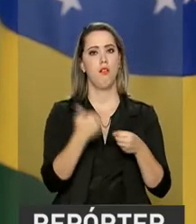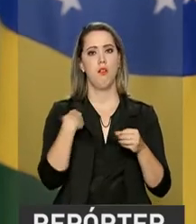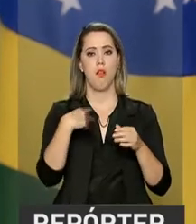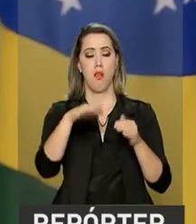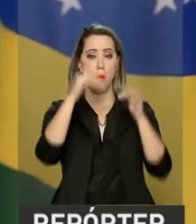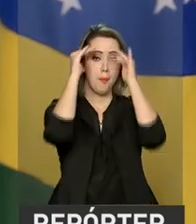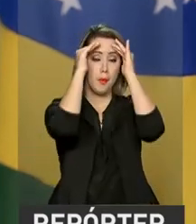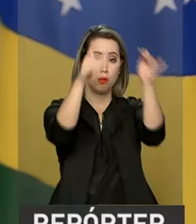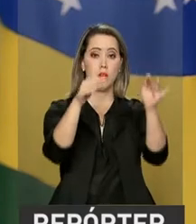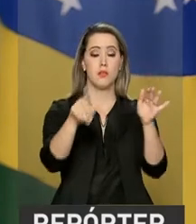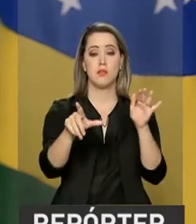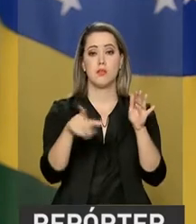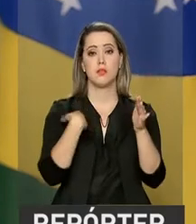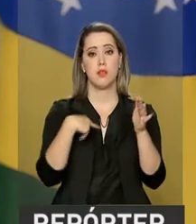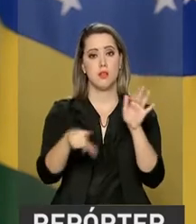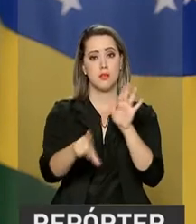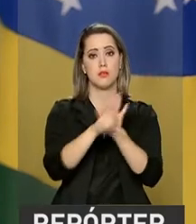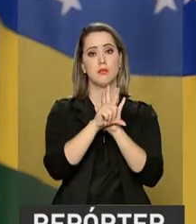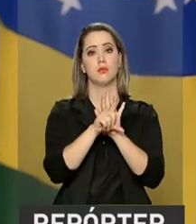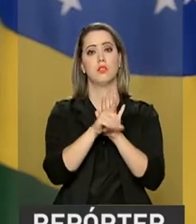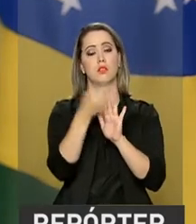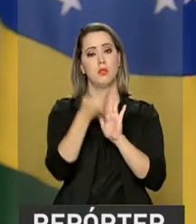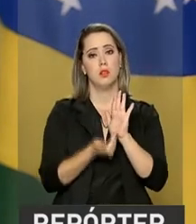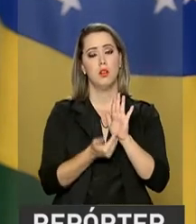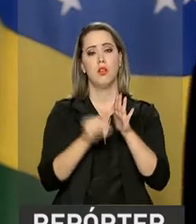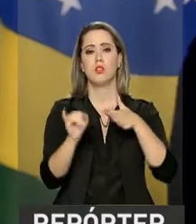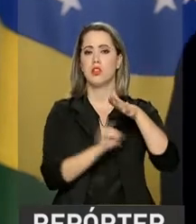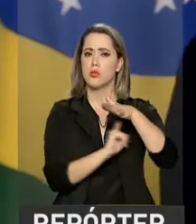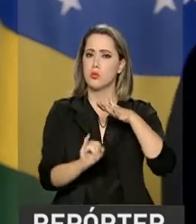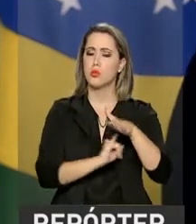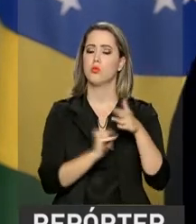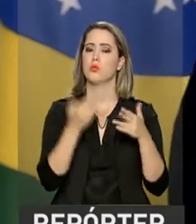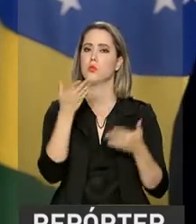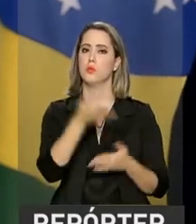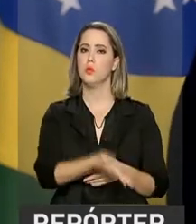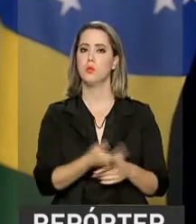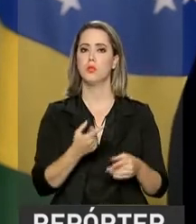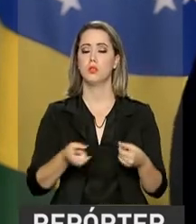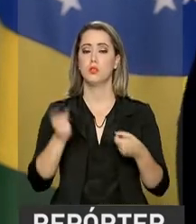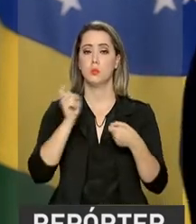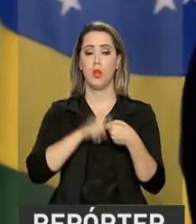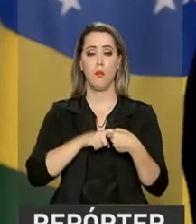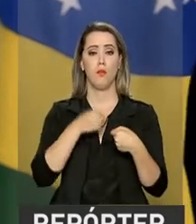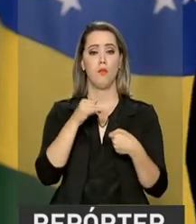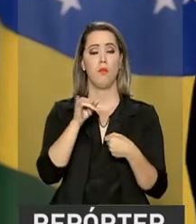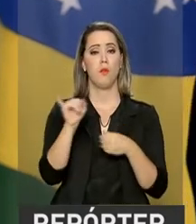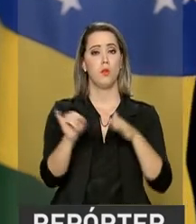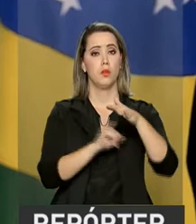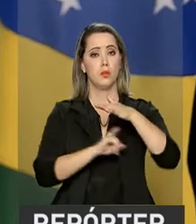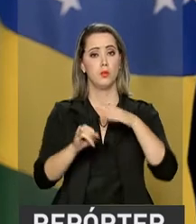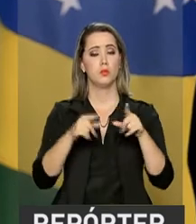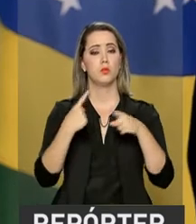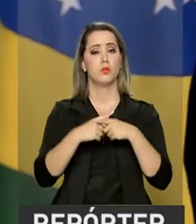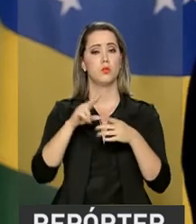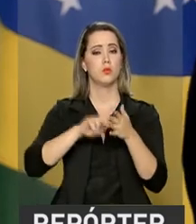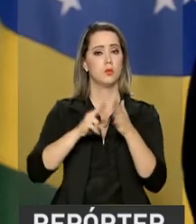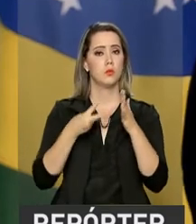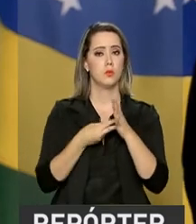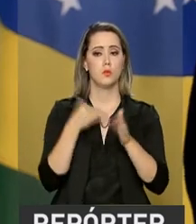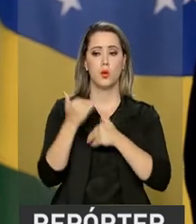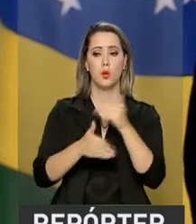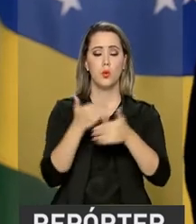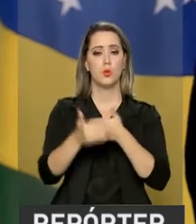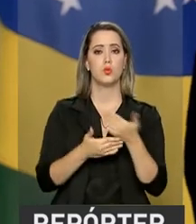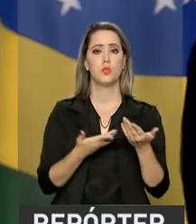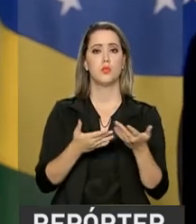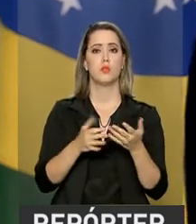institucionalidade do país porque a recuperação da institucionalidade significa precisamente a manutenção